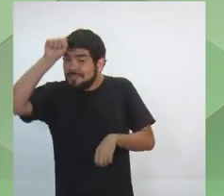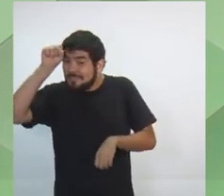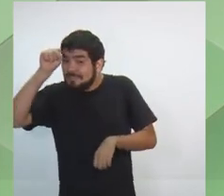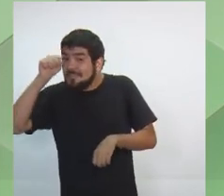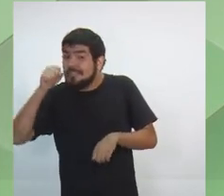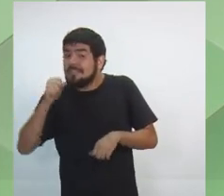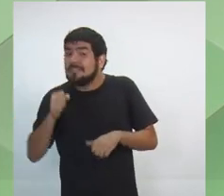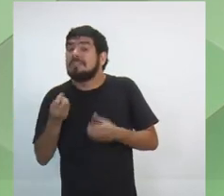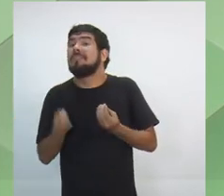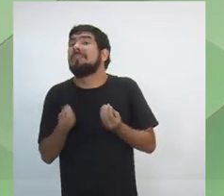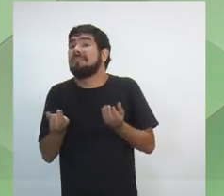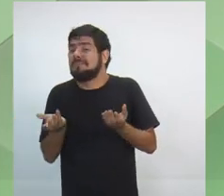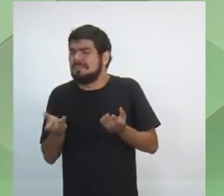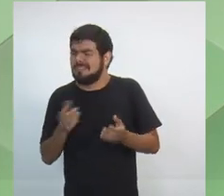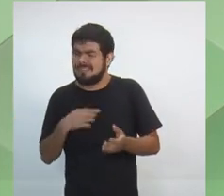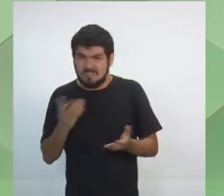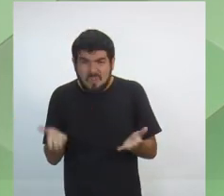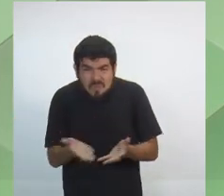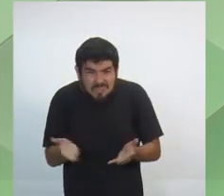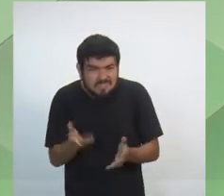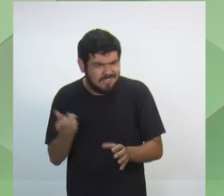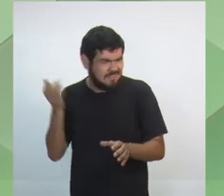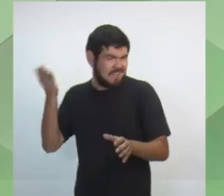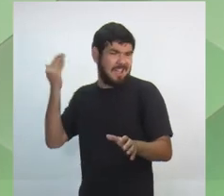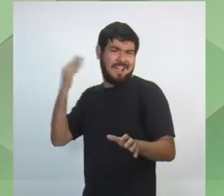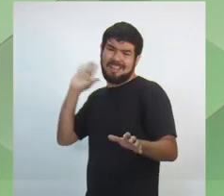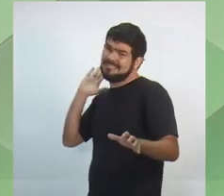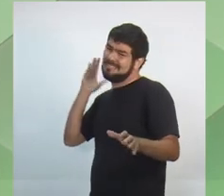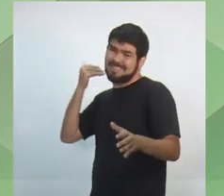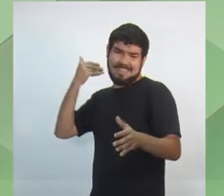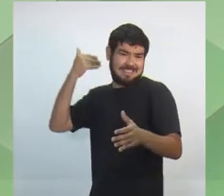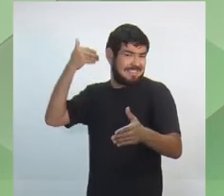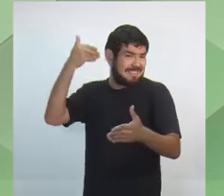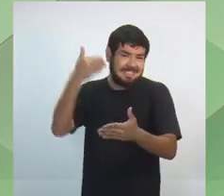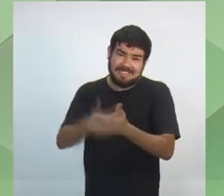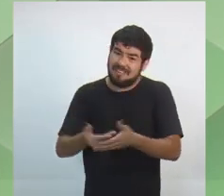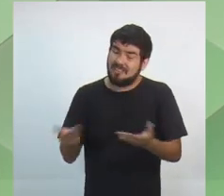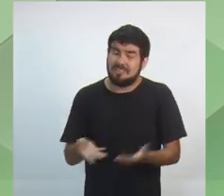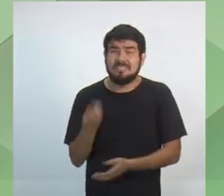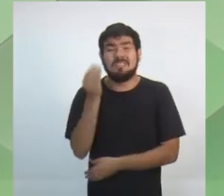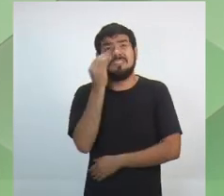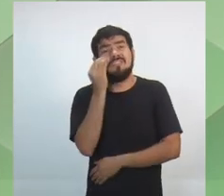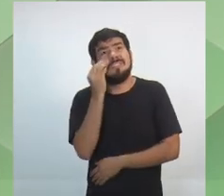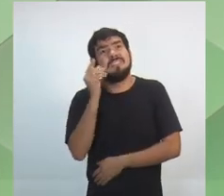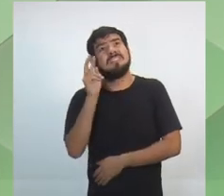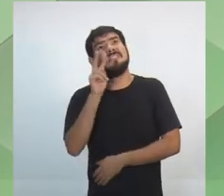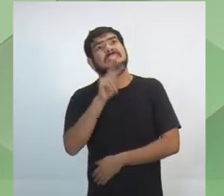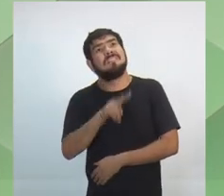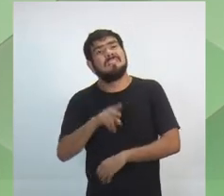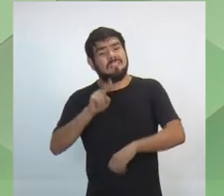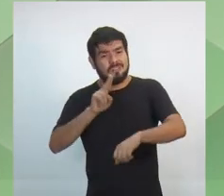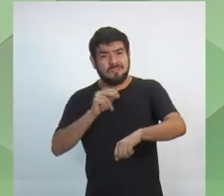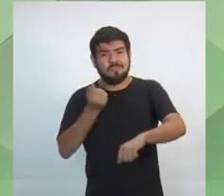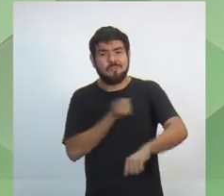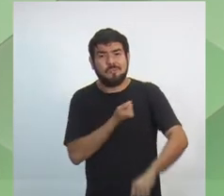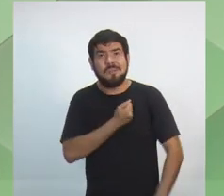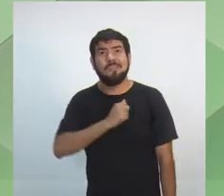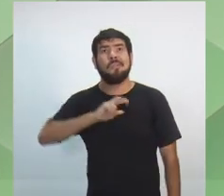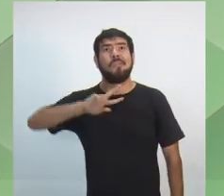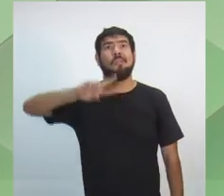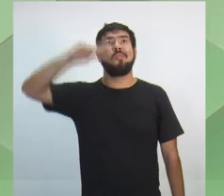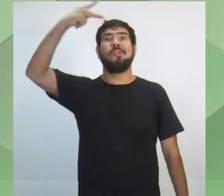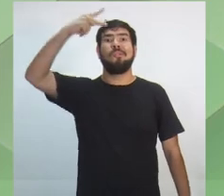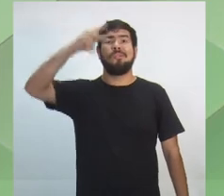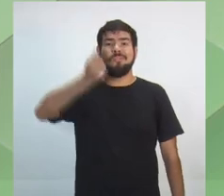não. Há muito tempo. E a cada dia que passa, cada ano que passa, a gente só tem números aumentando, mas